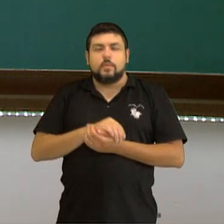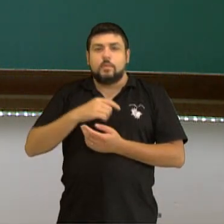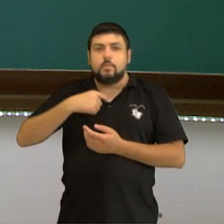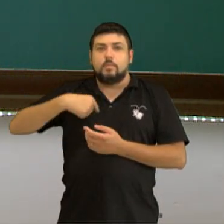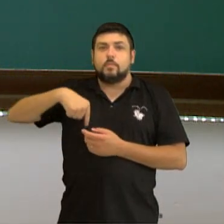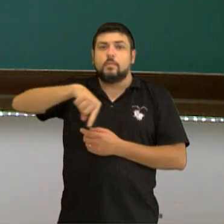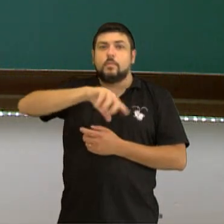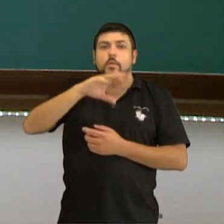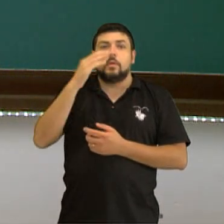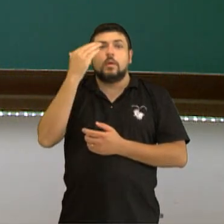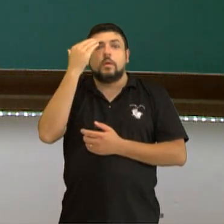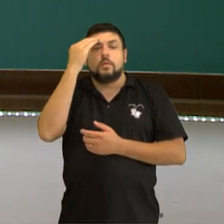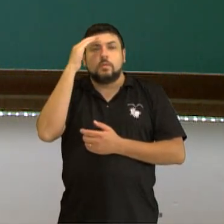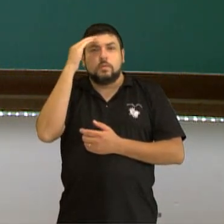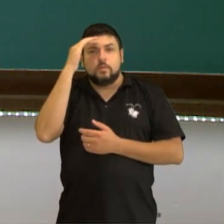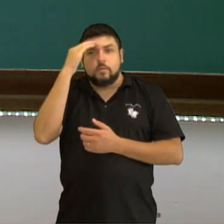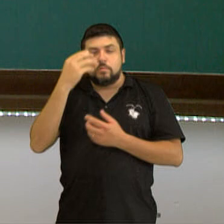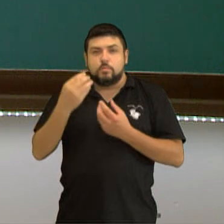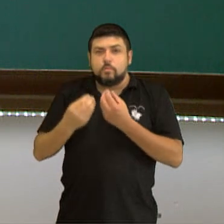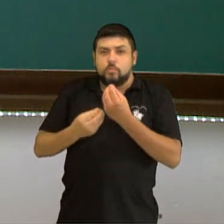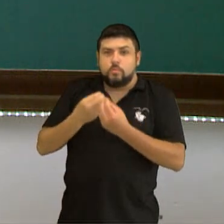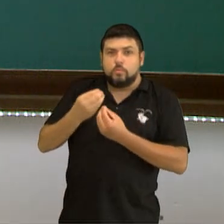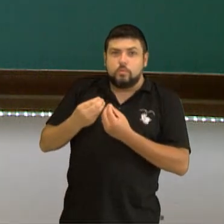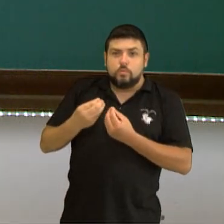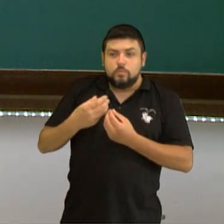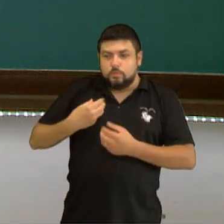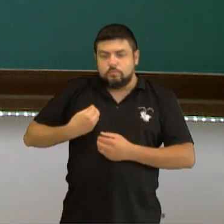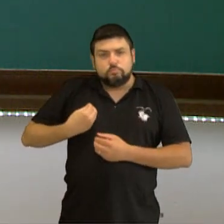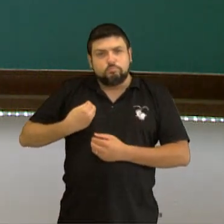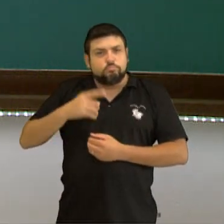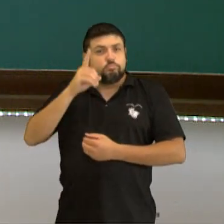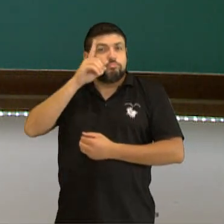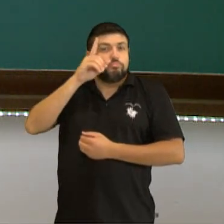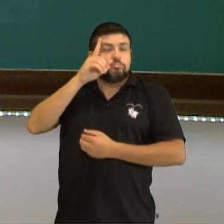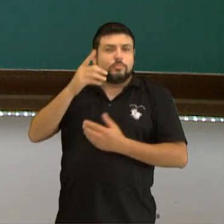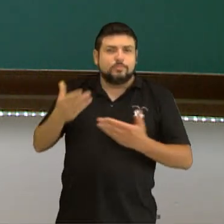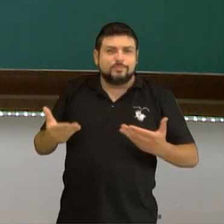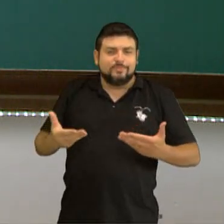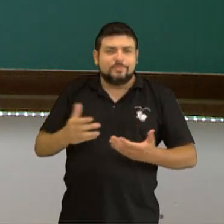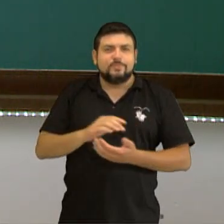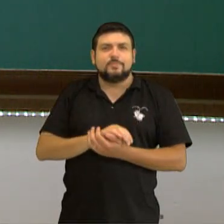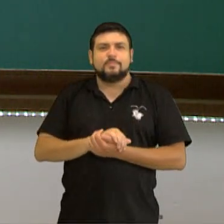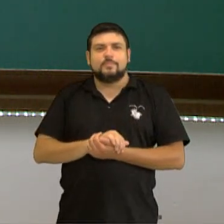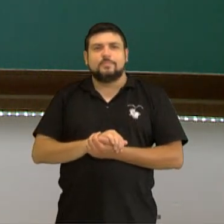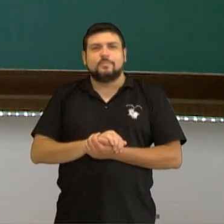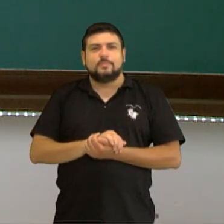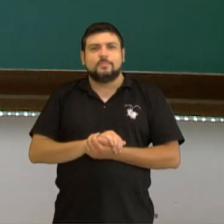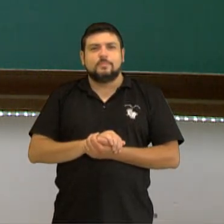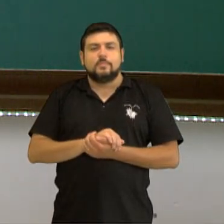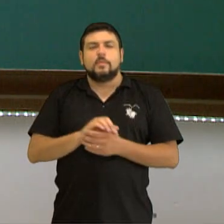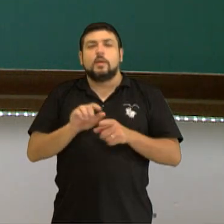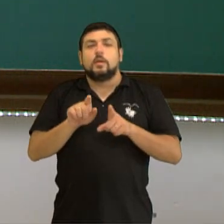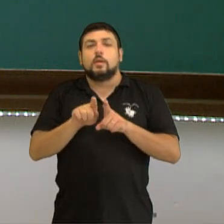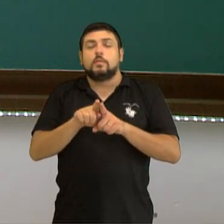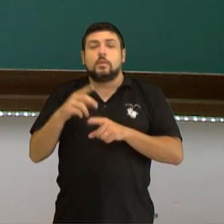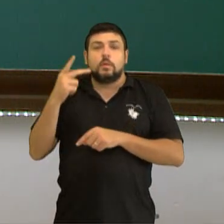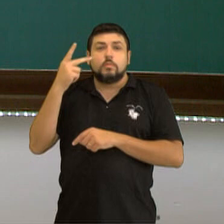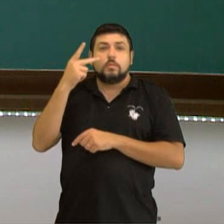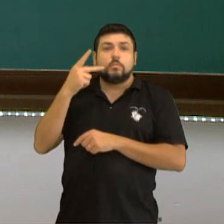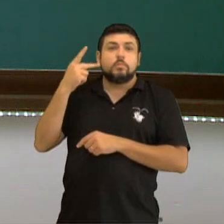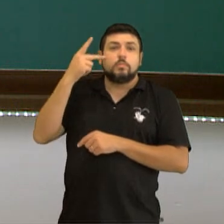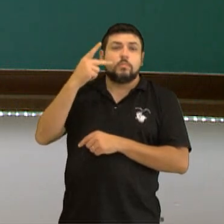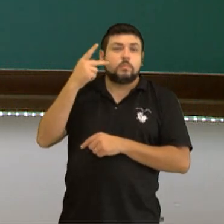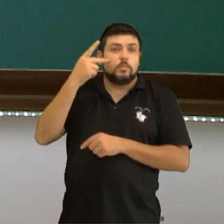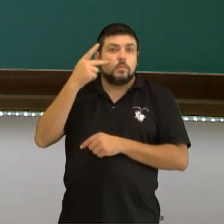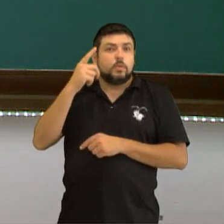realidades que vivemos no nosso dia a dia. Compreender também que a política está presente no dia a dia de todos os